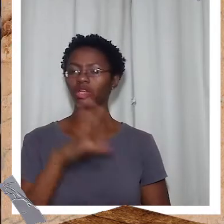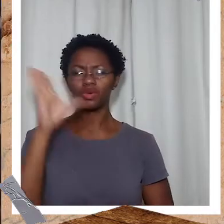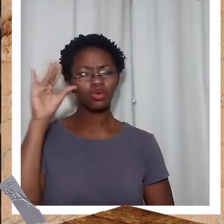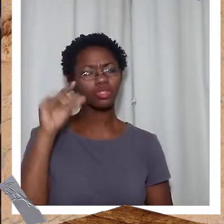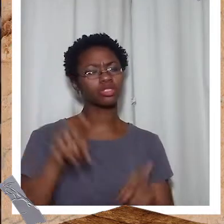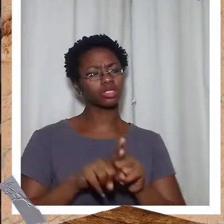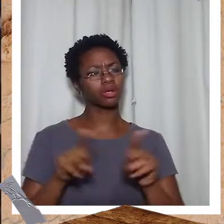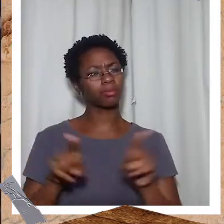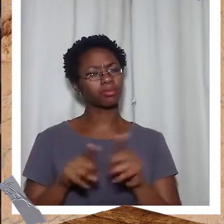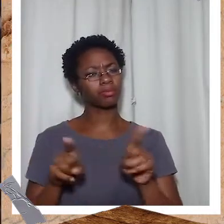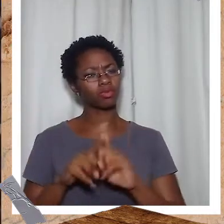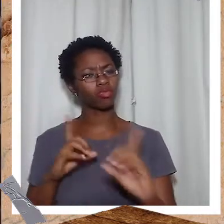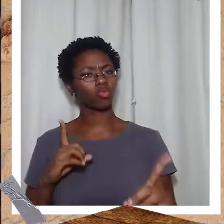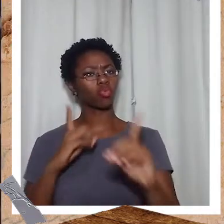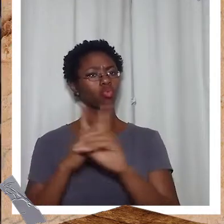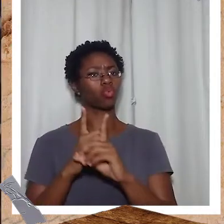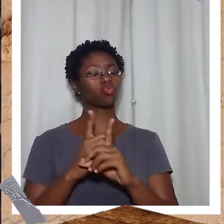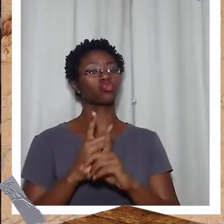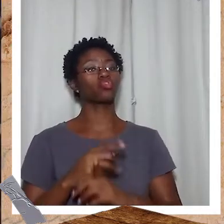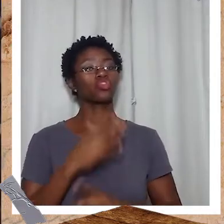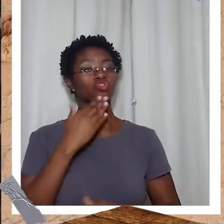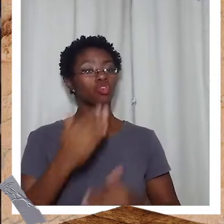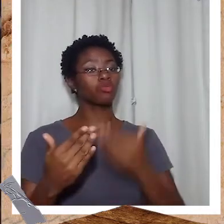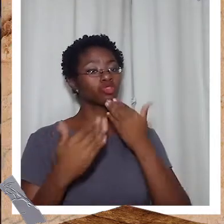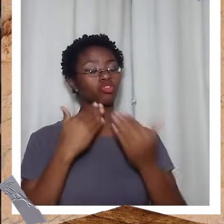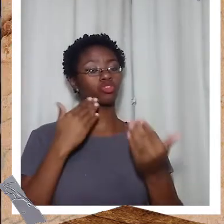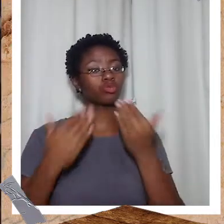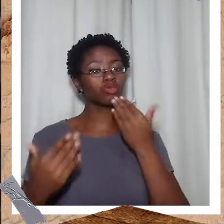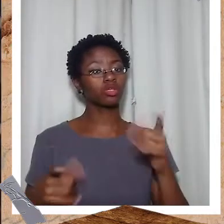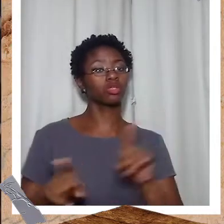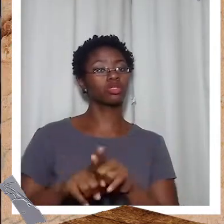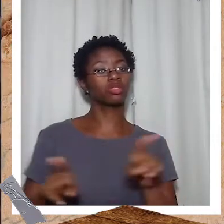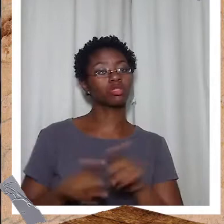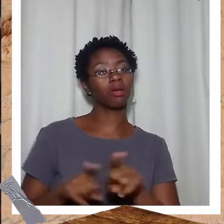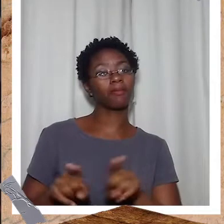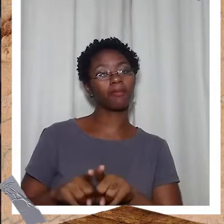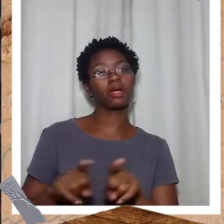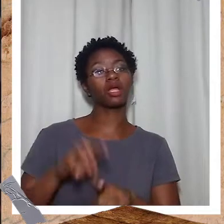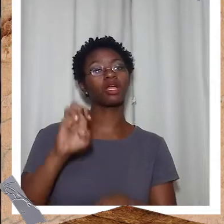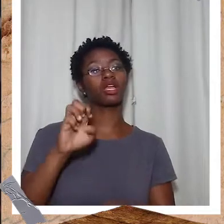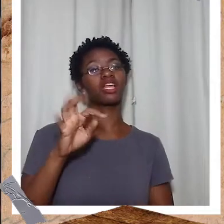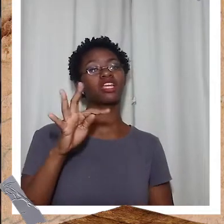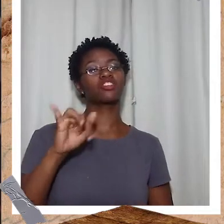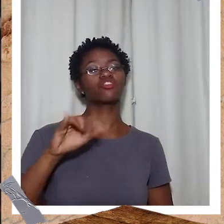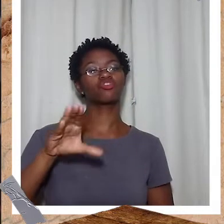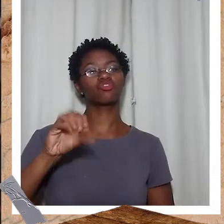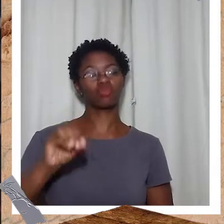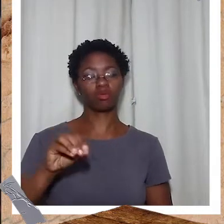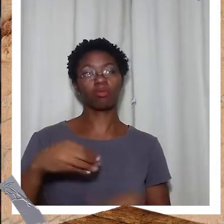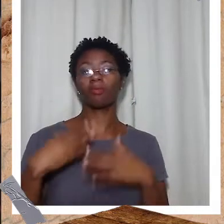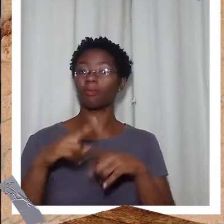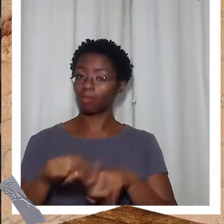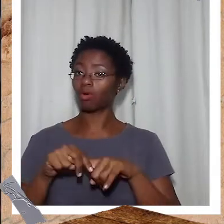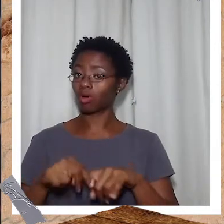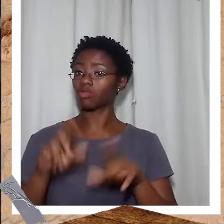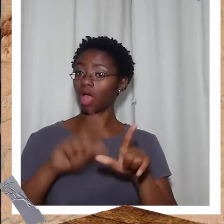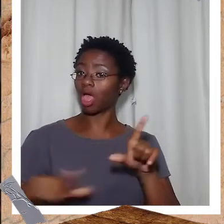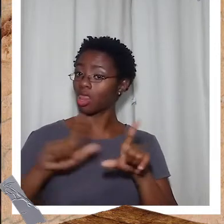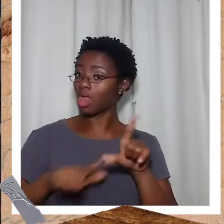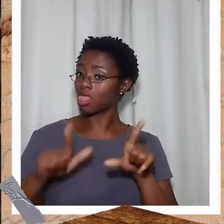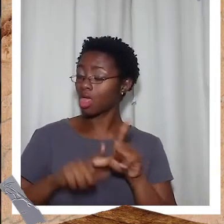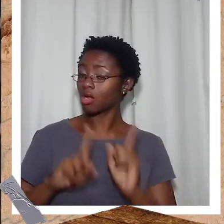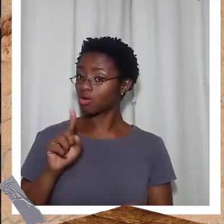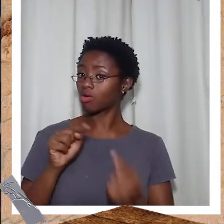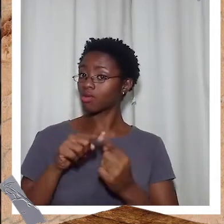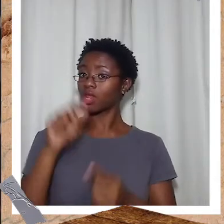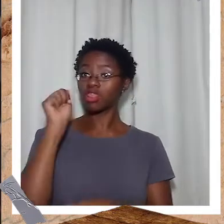de gênero, né, e de etnicidade aí, porque, na verdade, a literatura, a dita